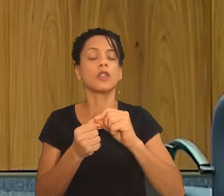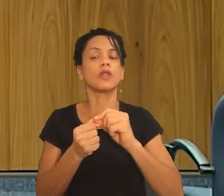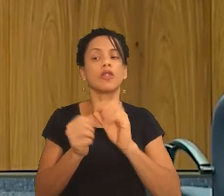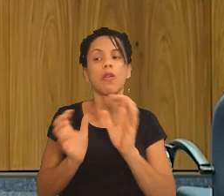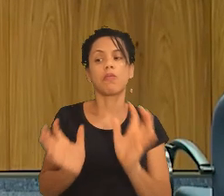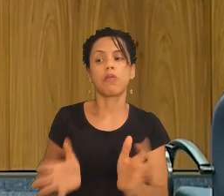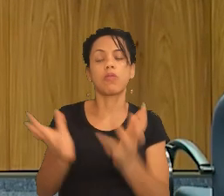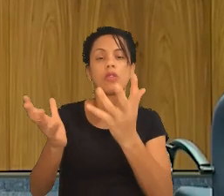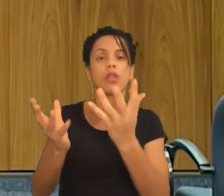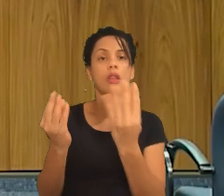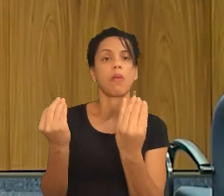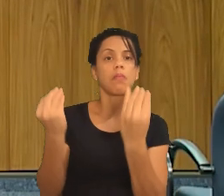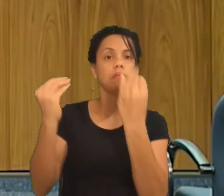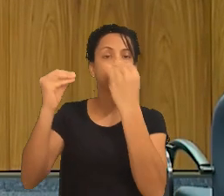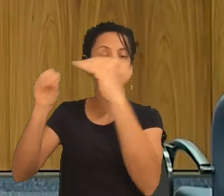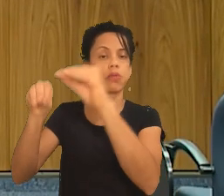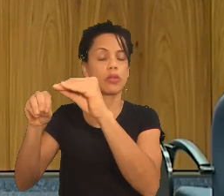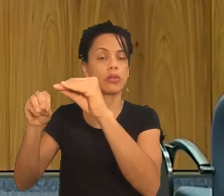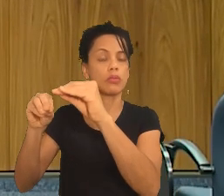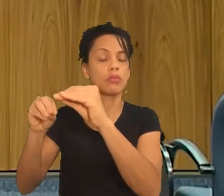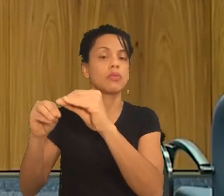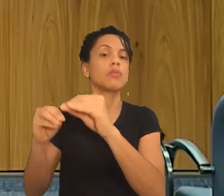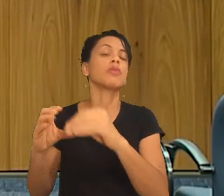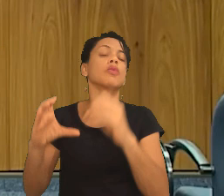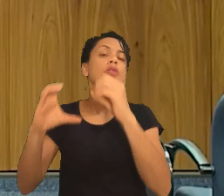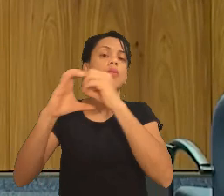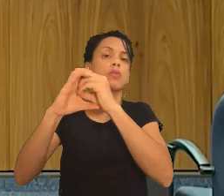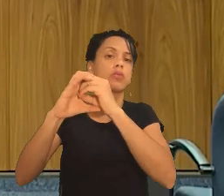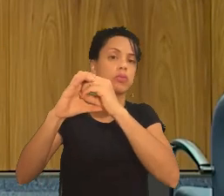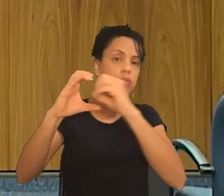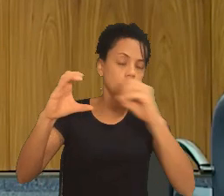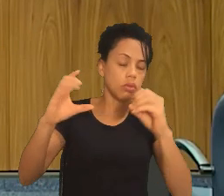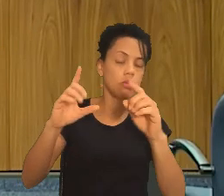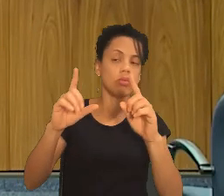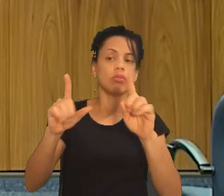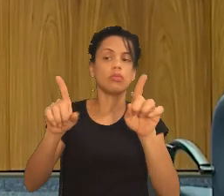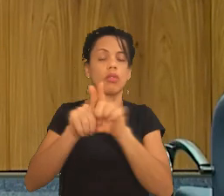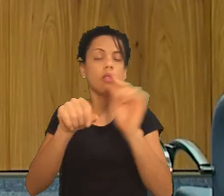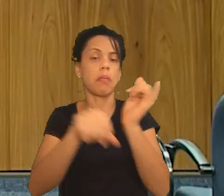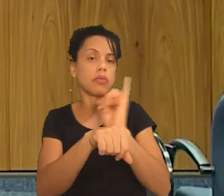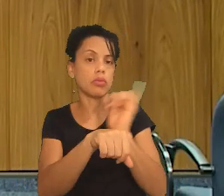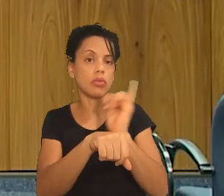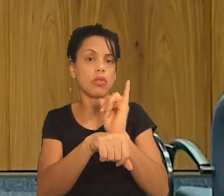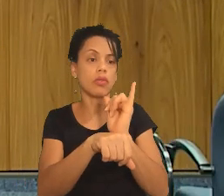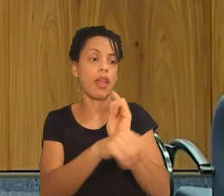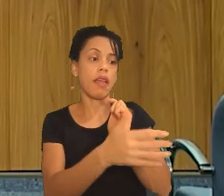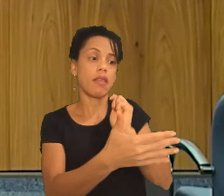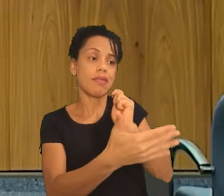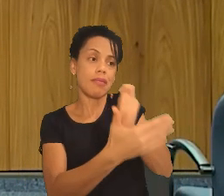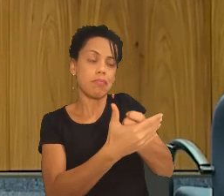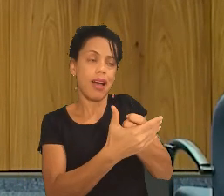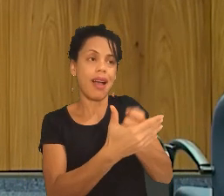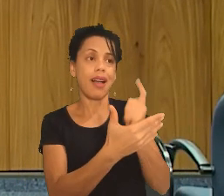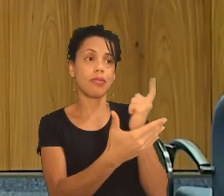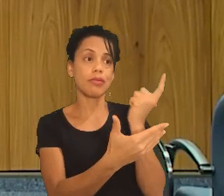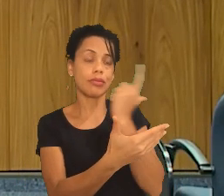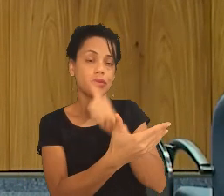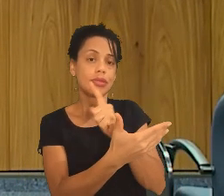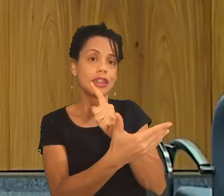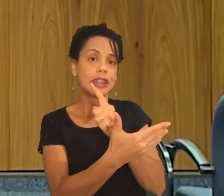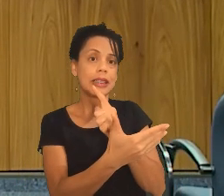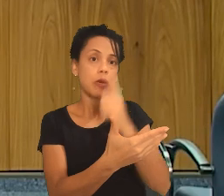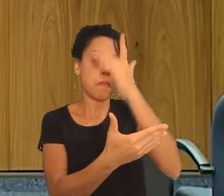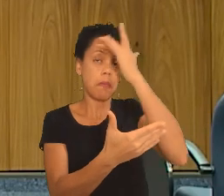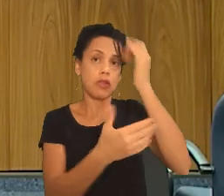Google, no YouTube, né? Então a gente pagava um pouco dinheiro para poder alcançar pessoas